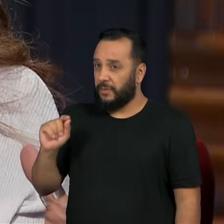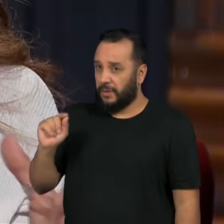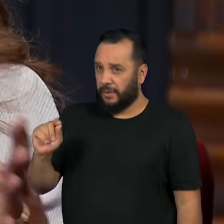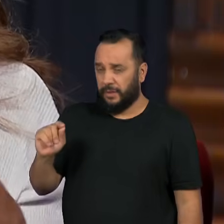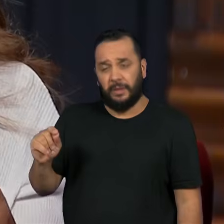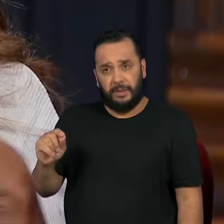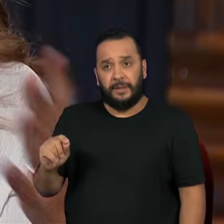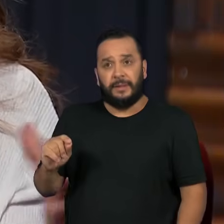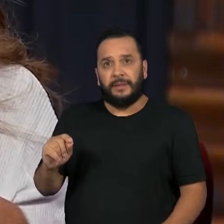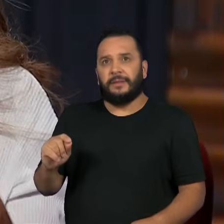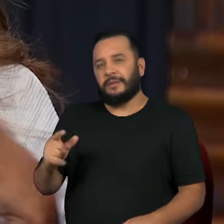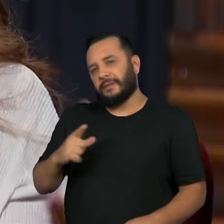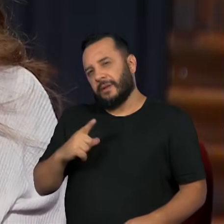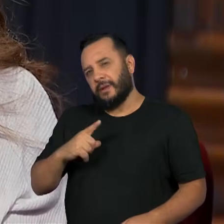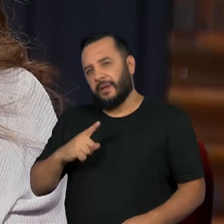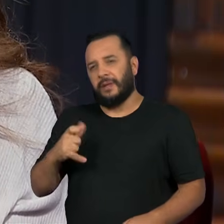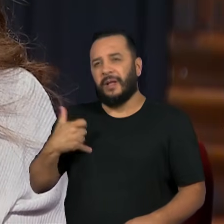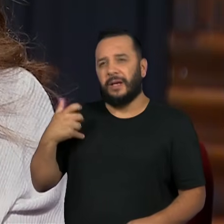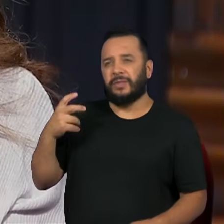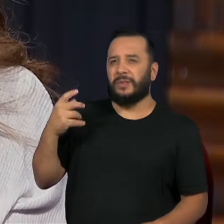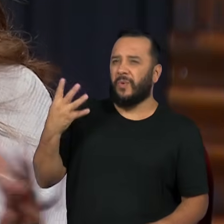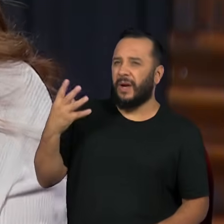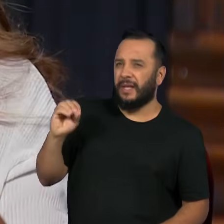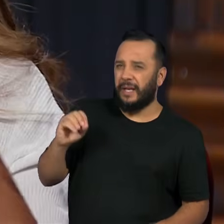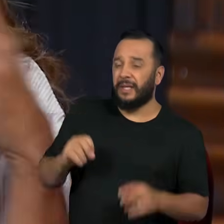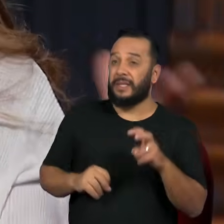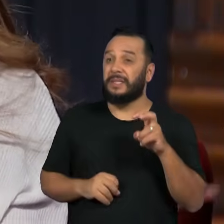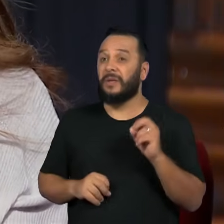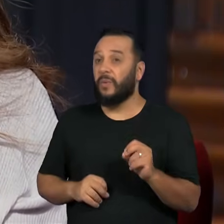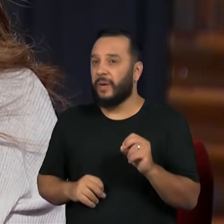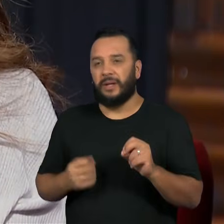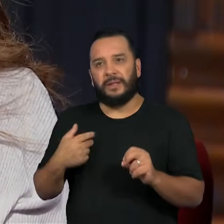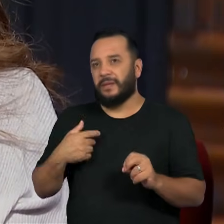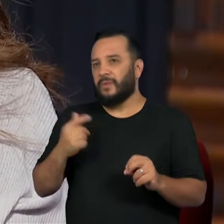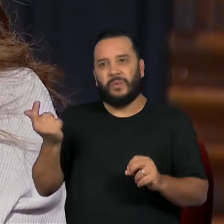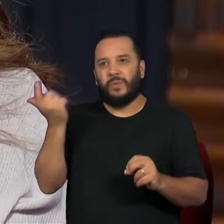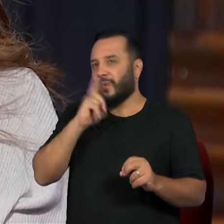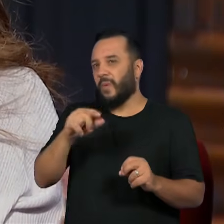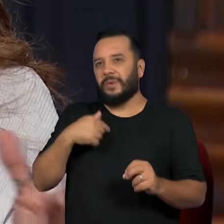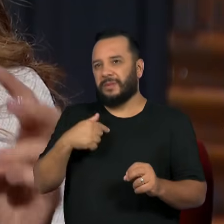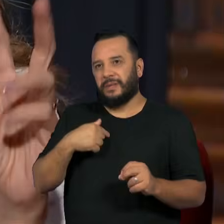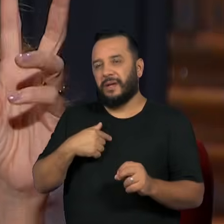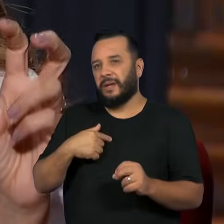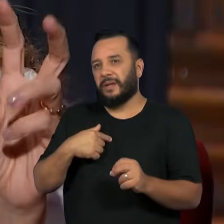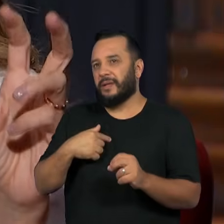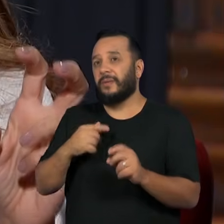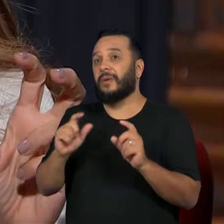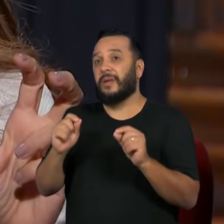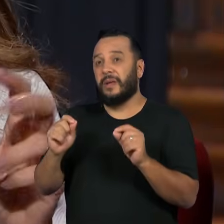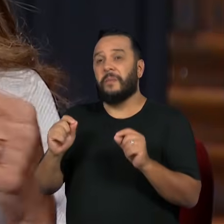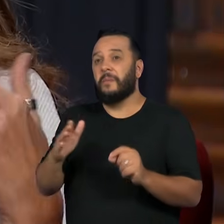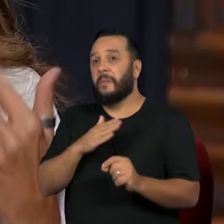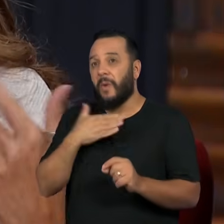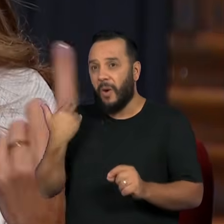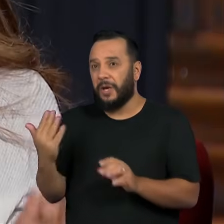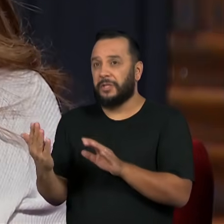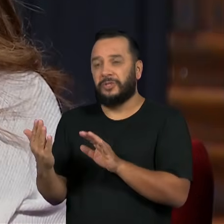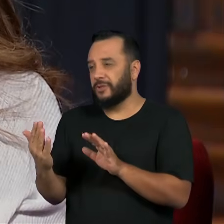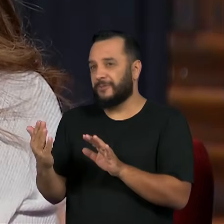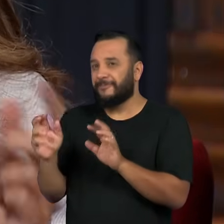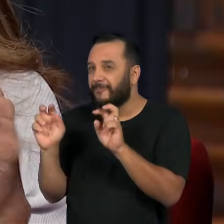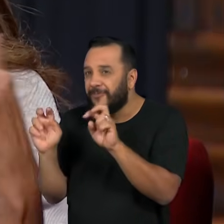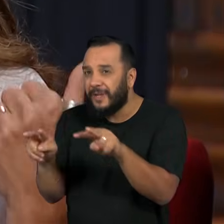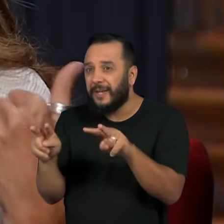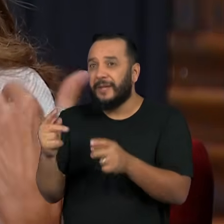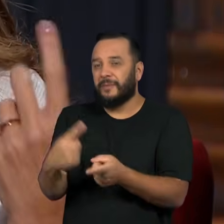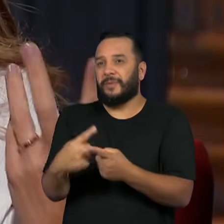Marcelo, que tem 40, 50 anos, que não superaram isso. Então, eles foram poupados de um momento de